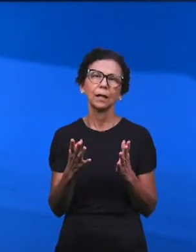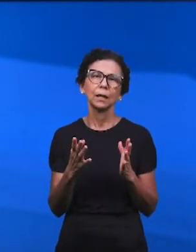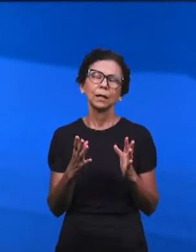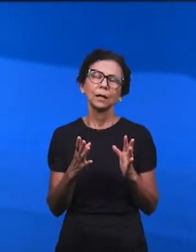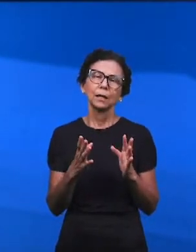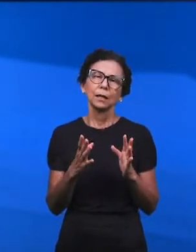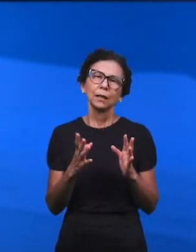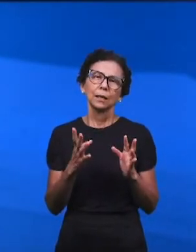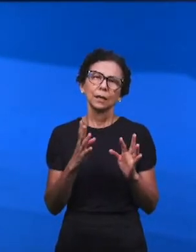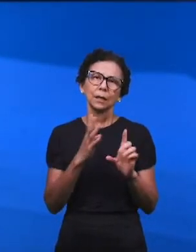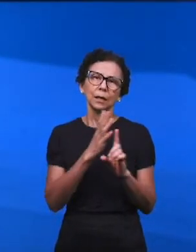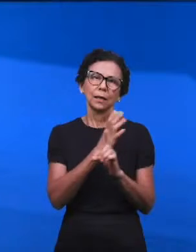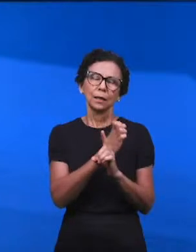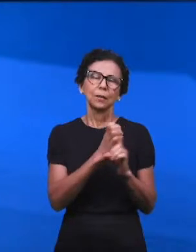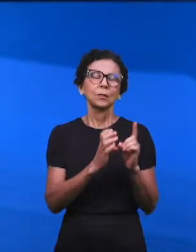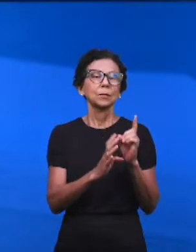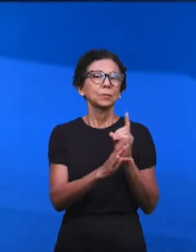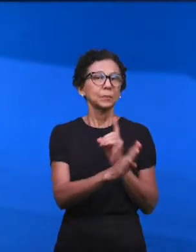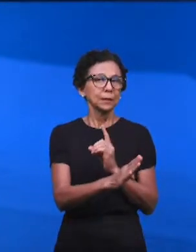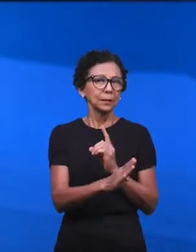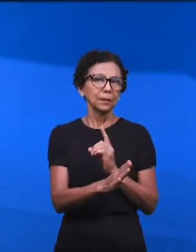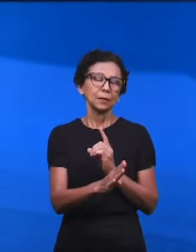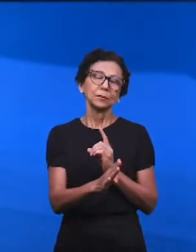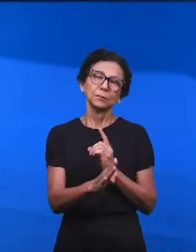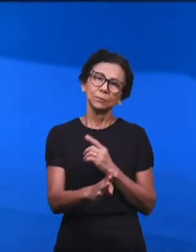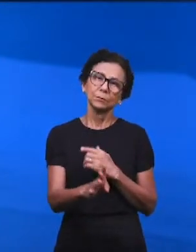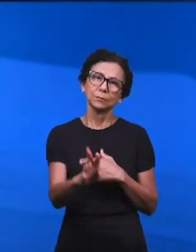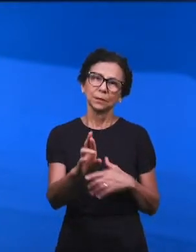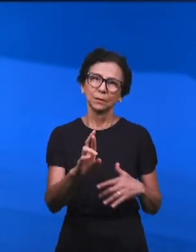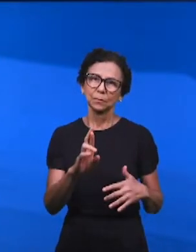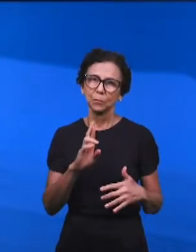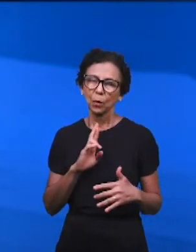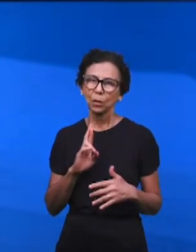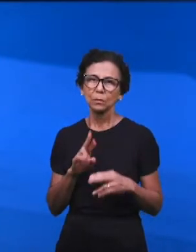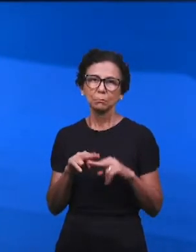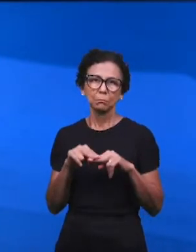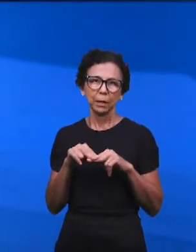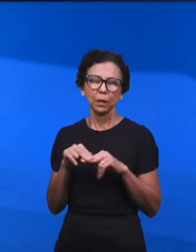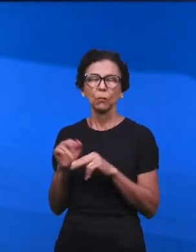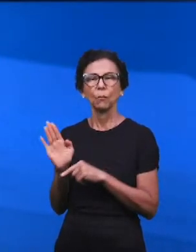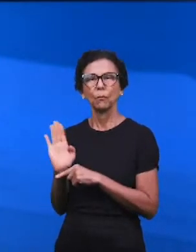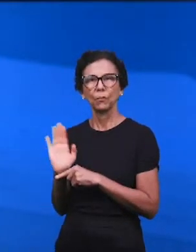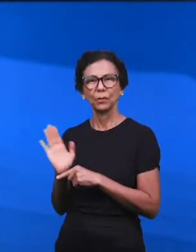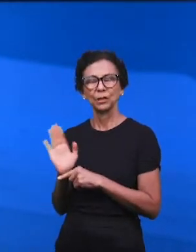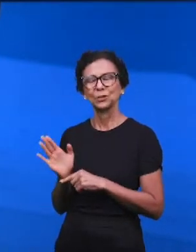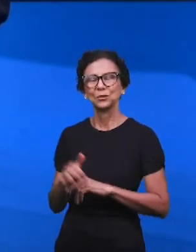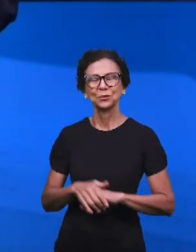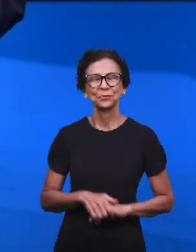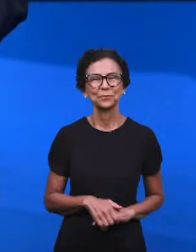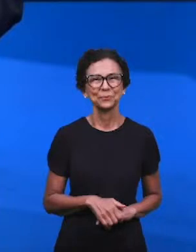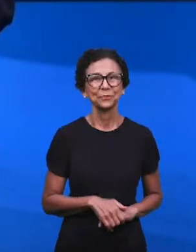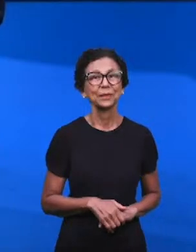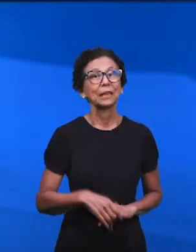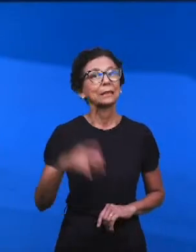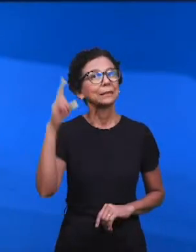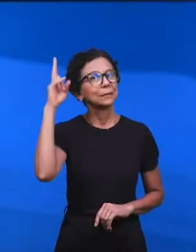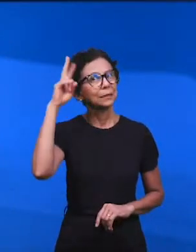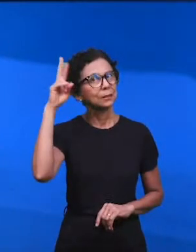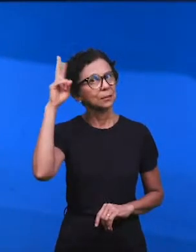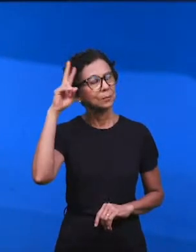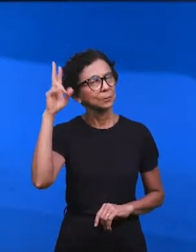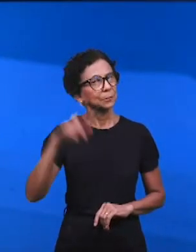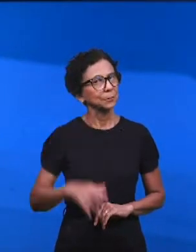esta Escola Bíblica que os nossos irmãos nos enviam através dos vídeos. Vamos então, nessa primeira parte, lembrar que o